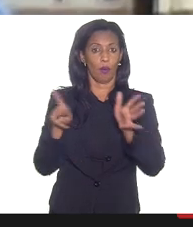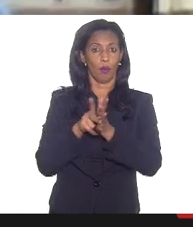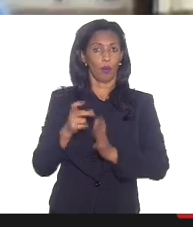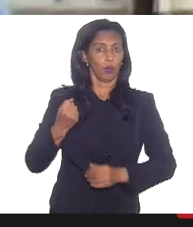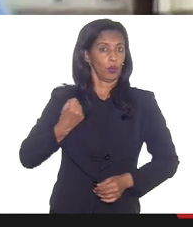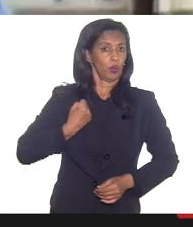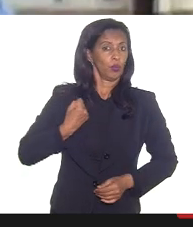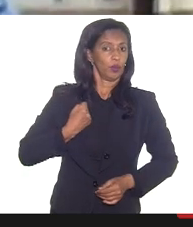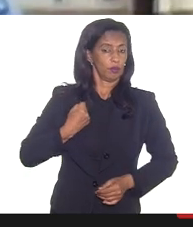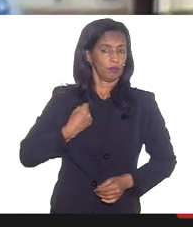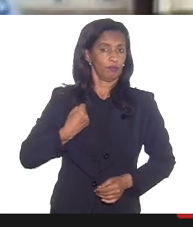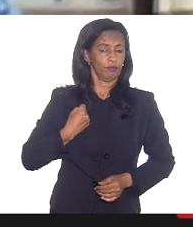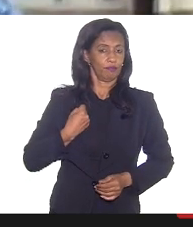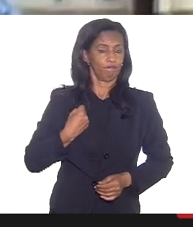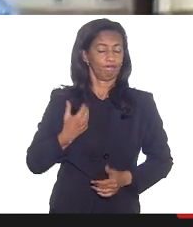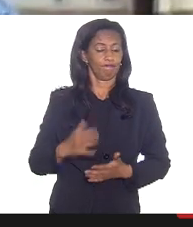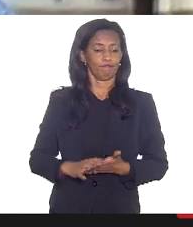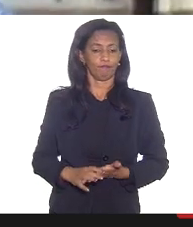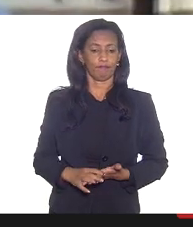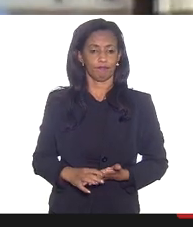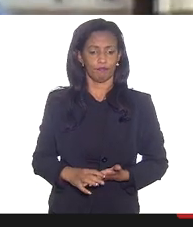números que foram